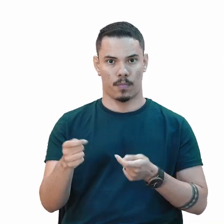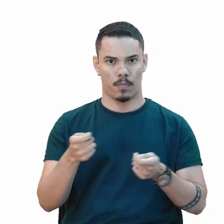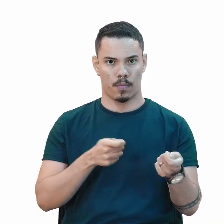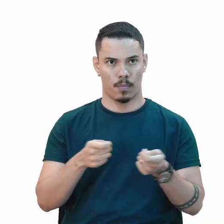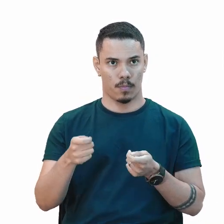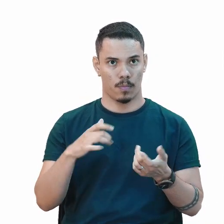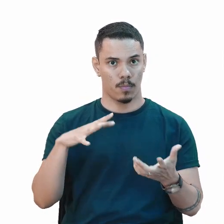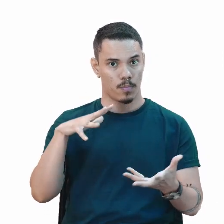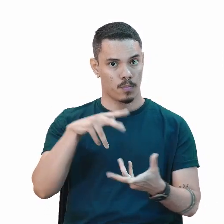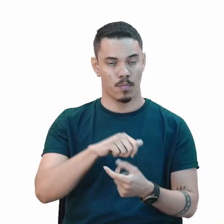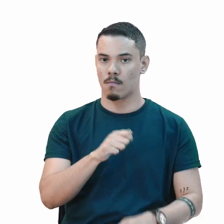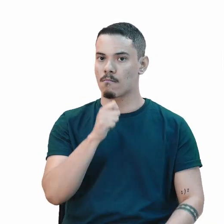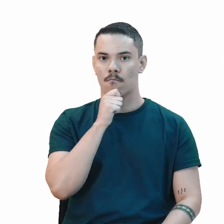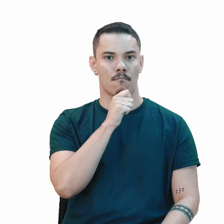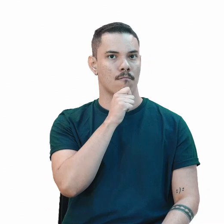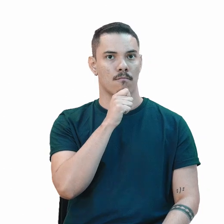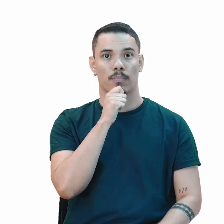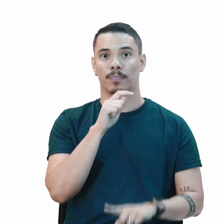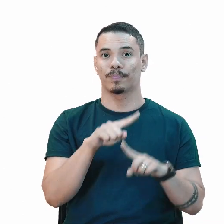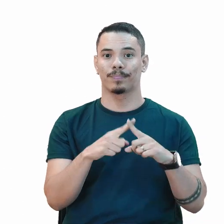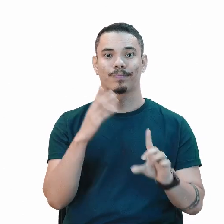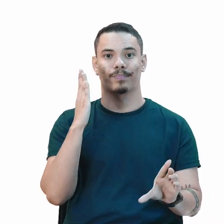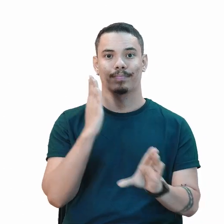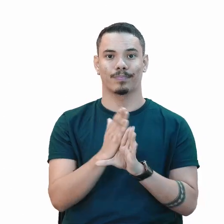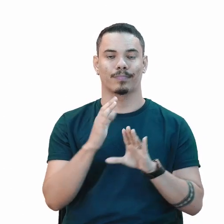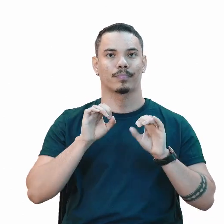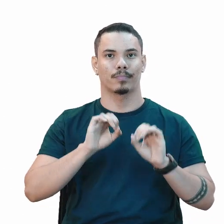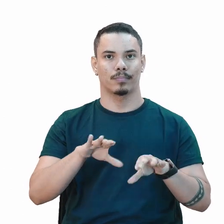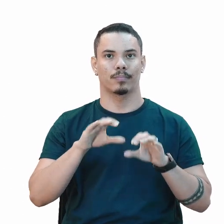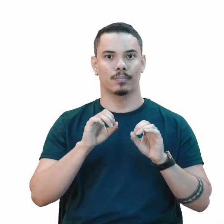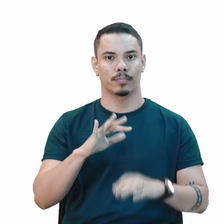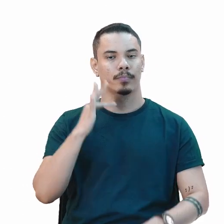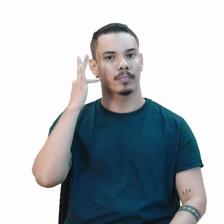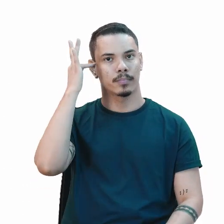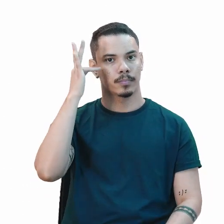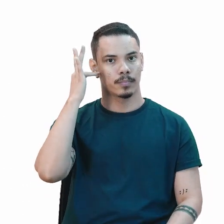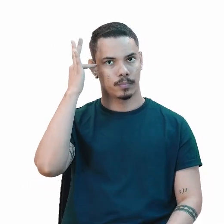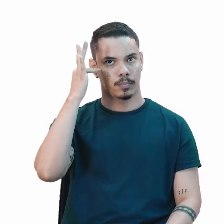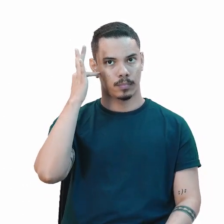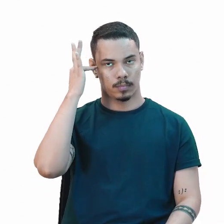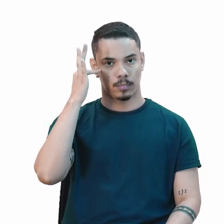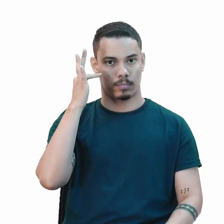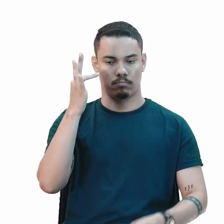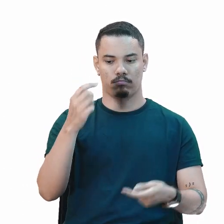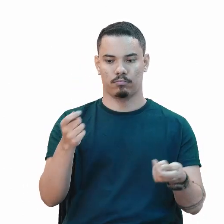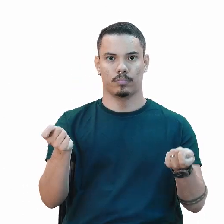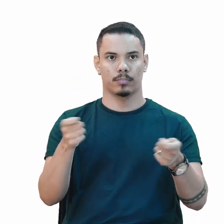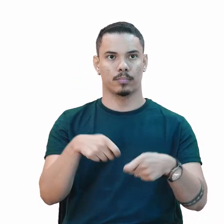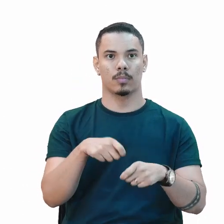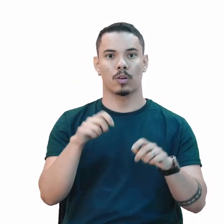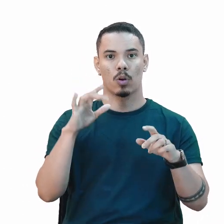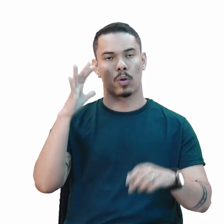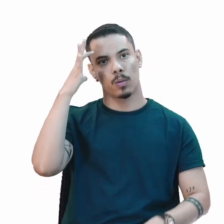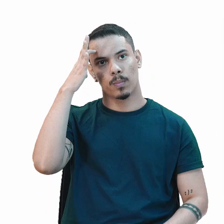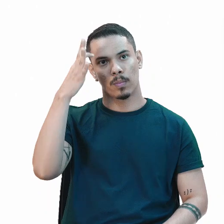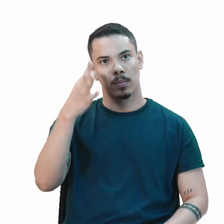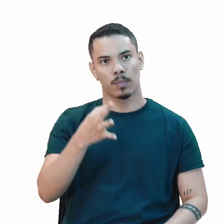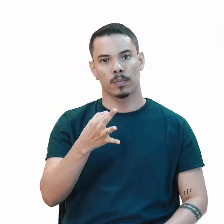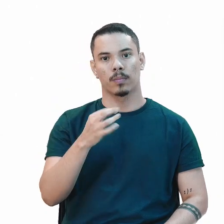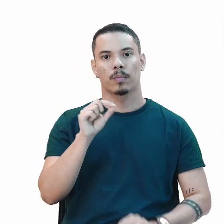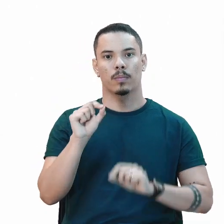mundo, mas por meio dos ensinamentos da filosofia, podemos compreender essa